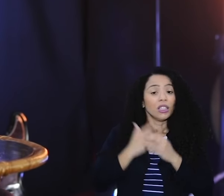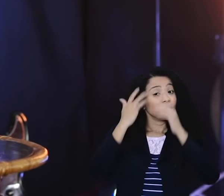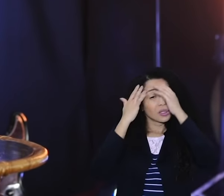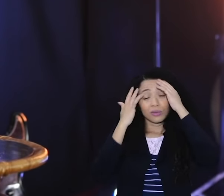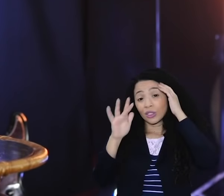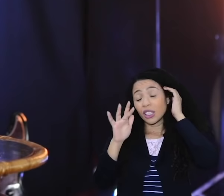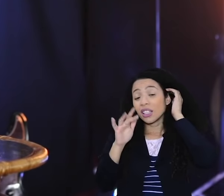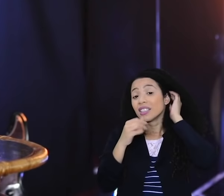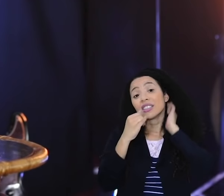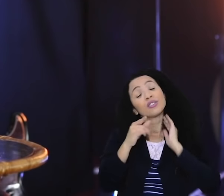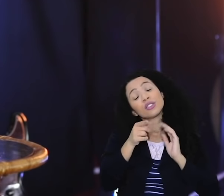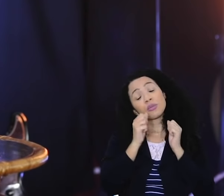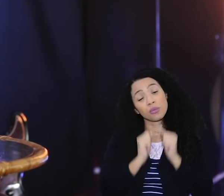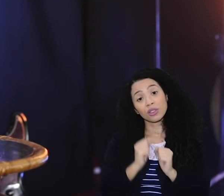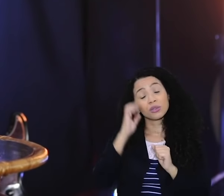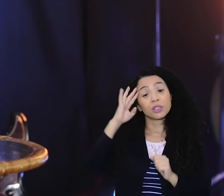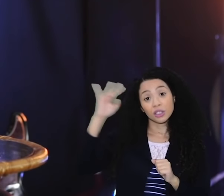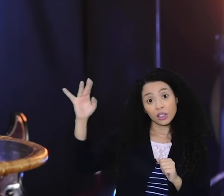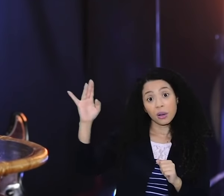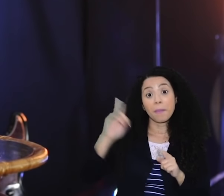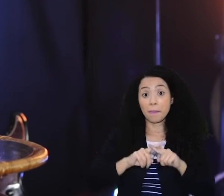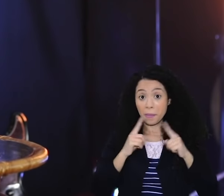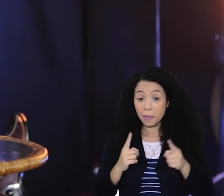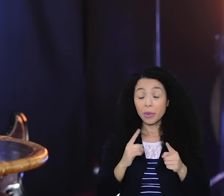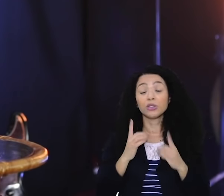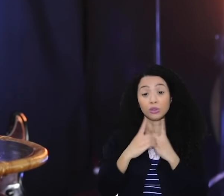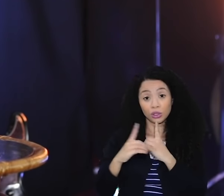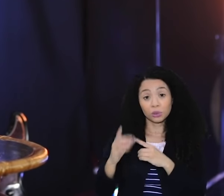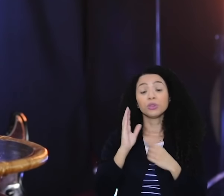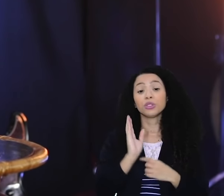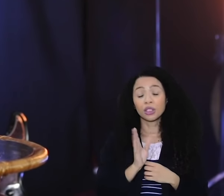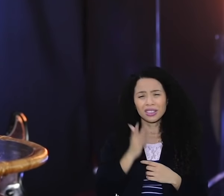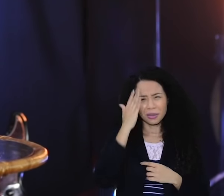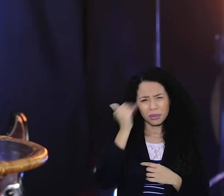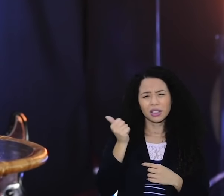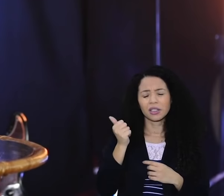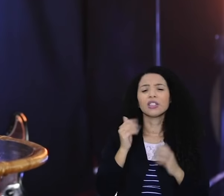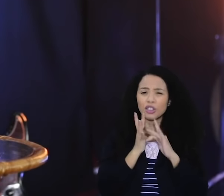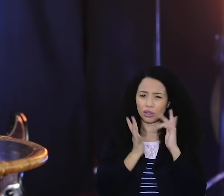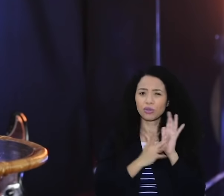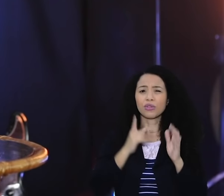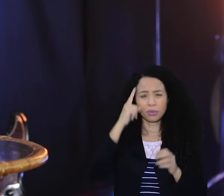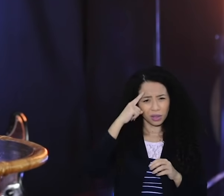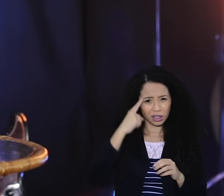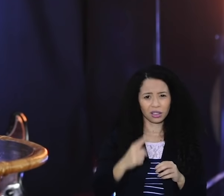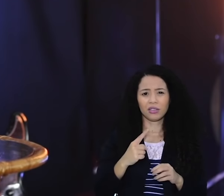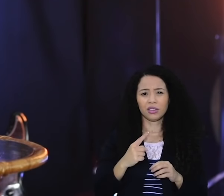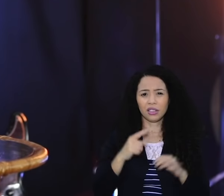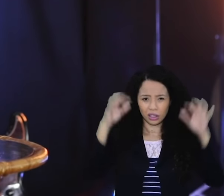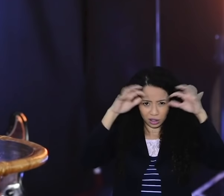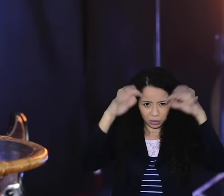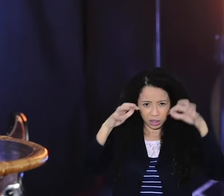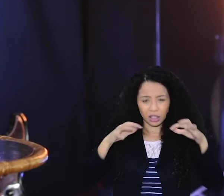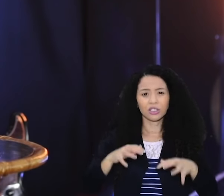Eu não sei se você pode imaginar uma coisa, mas ele já sabia de uma coisa sobre Jesus. Jesus controlava a tempestade. Ele tinha o poder